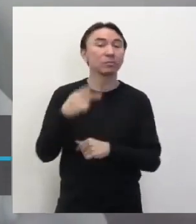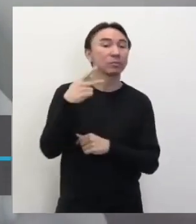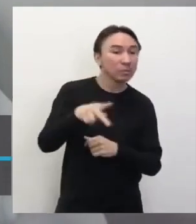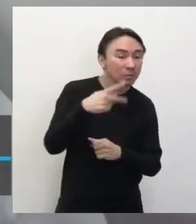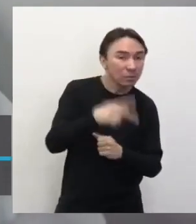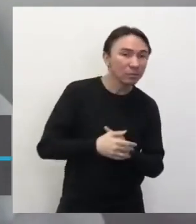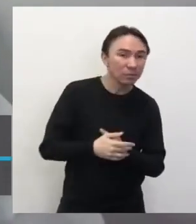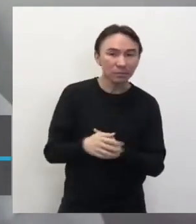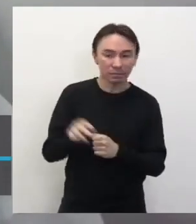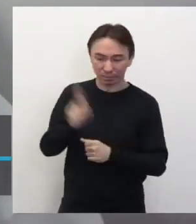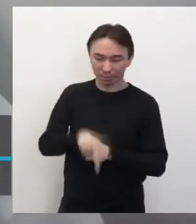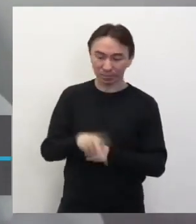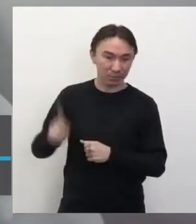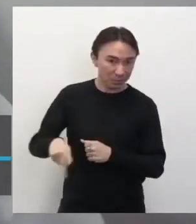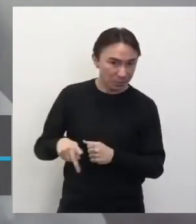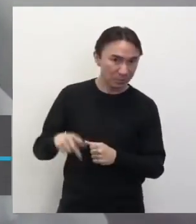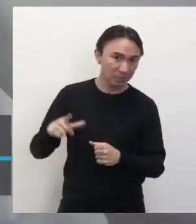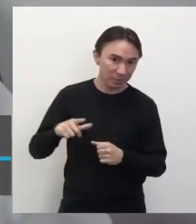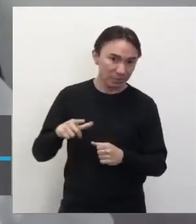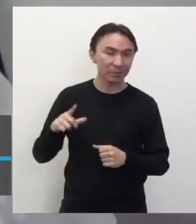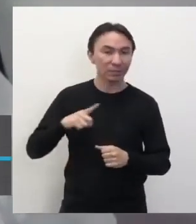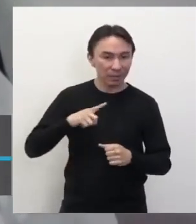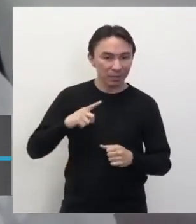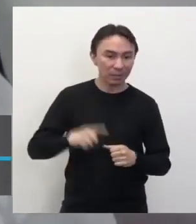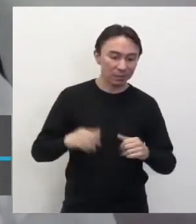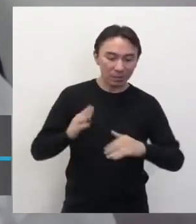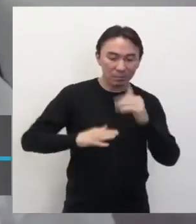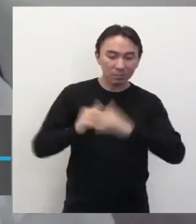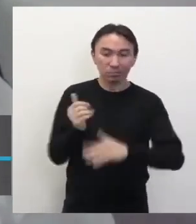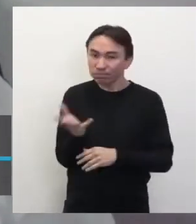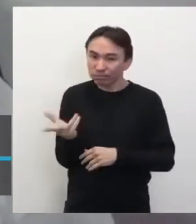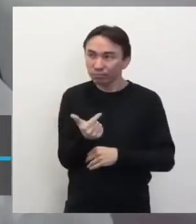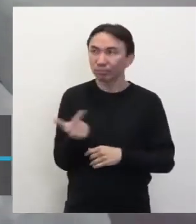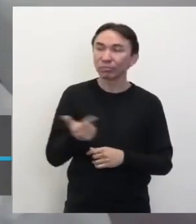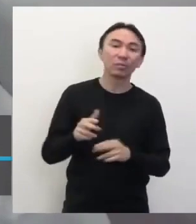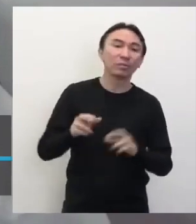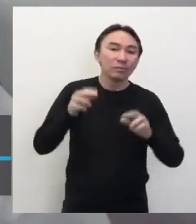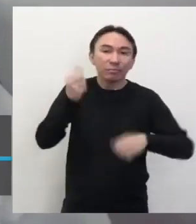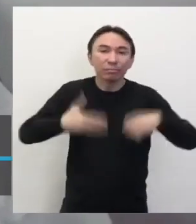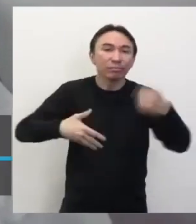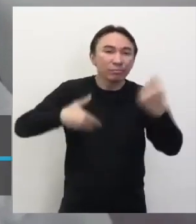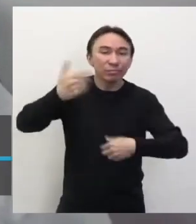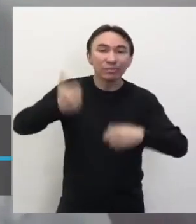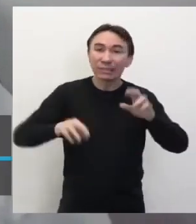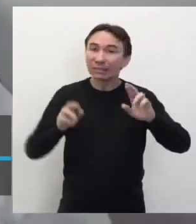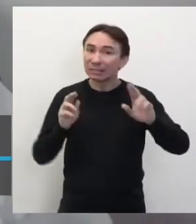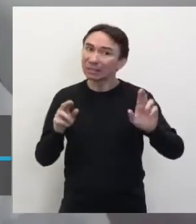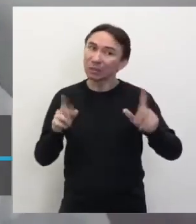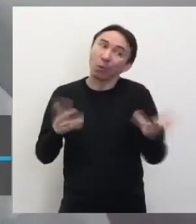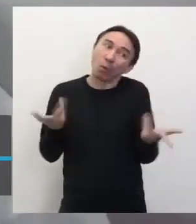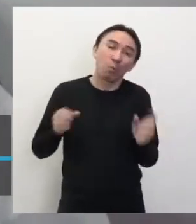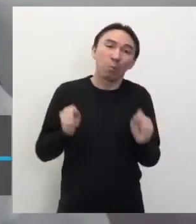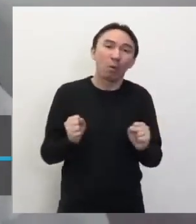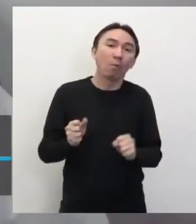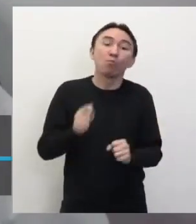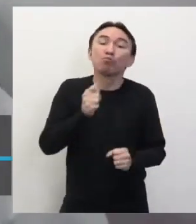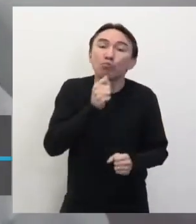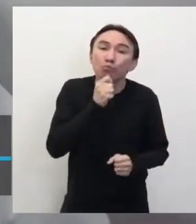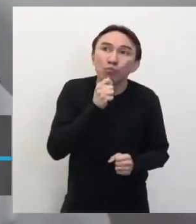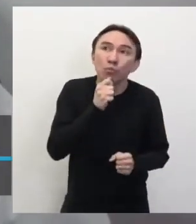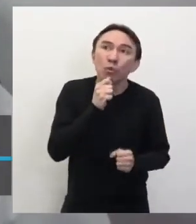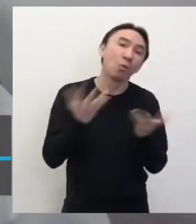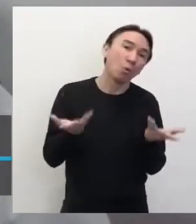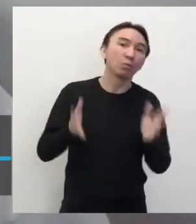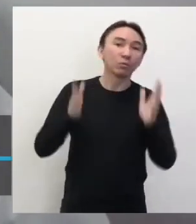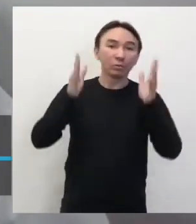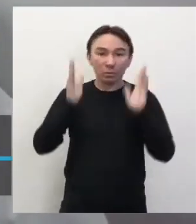lá na escola, ele está trabalhando essa habilidade de outra forma, ou ele nem está trabalhando essa habilidade ainda, ou ele já trabalhou,